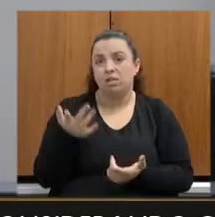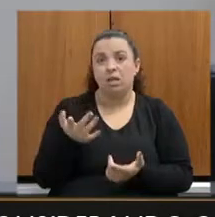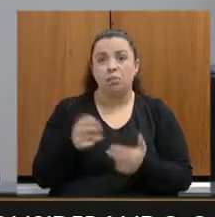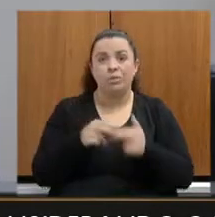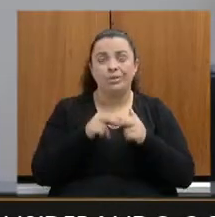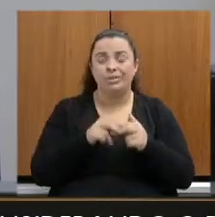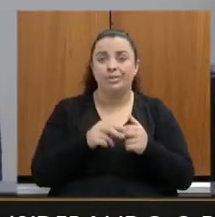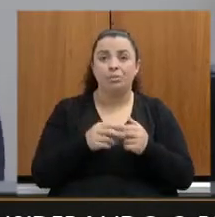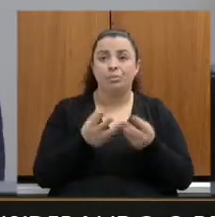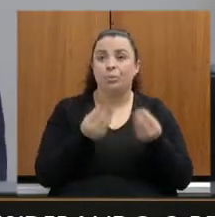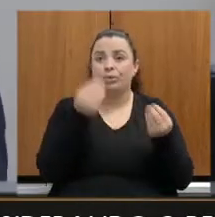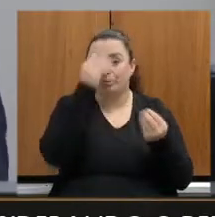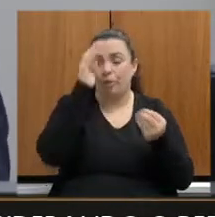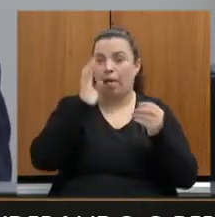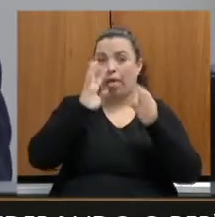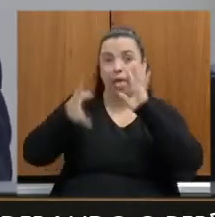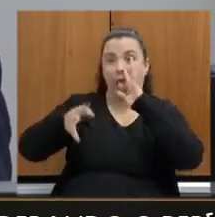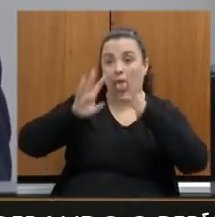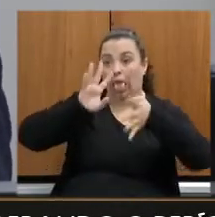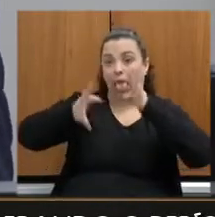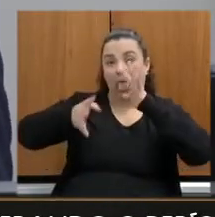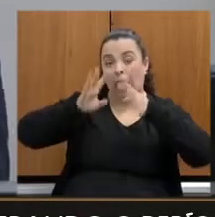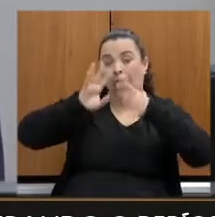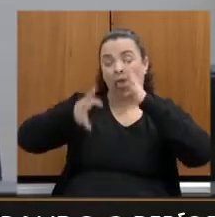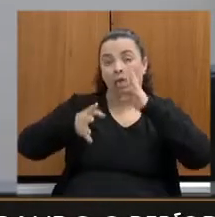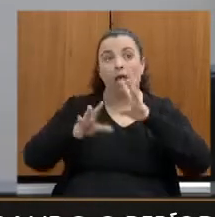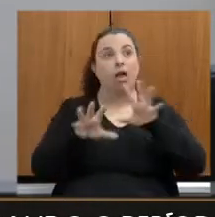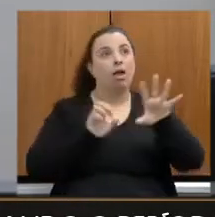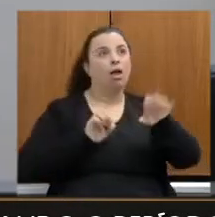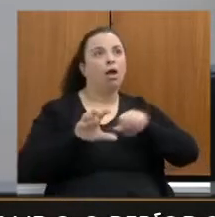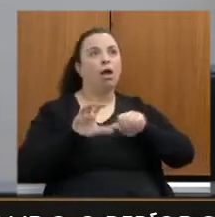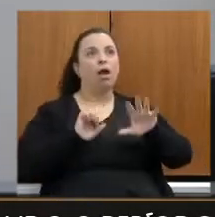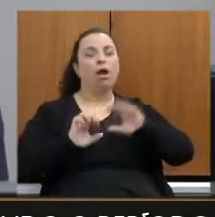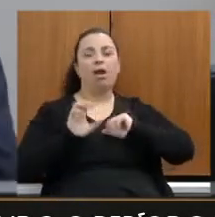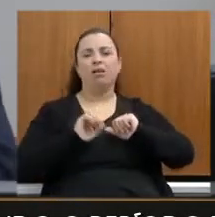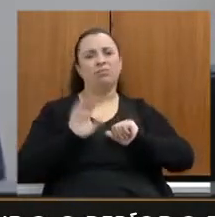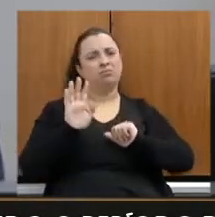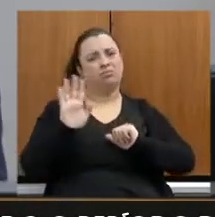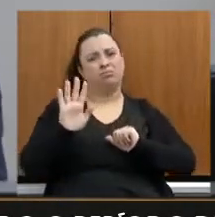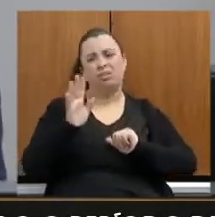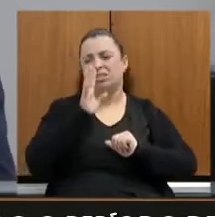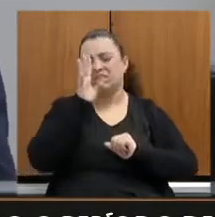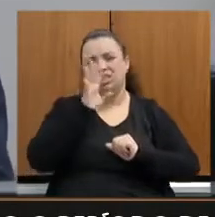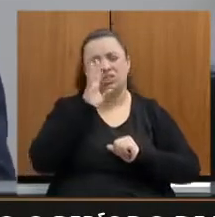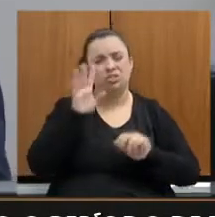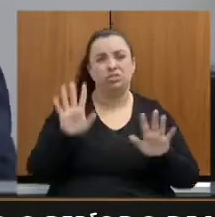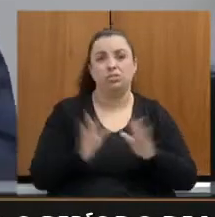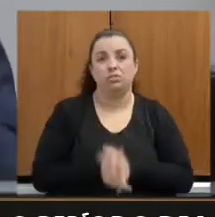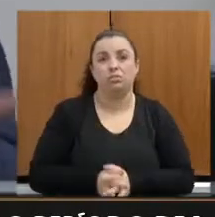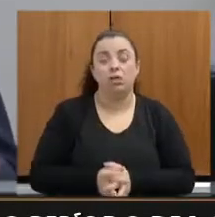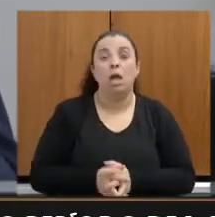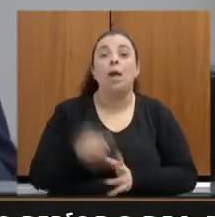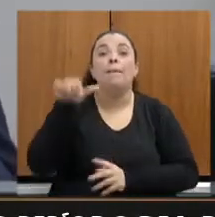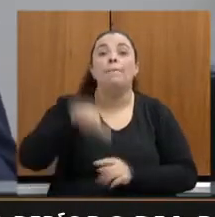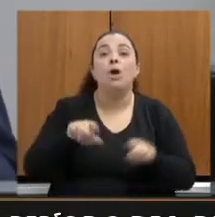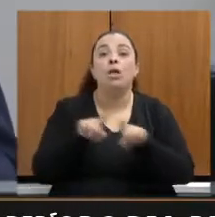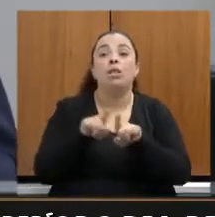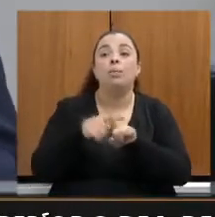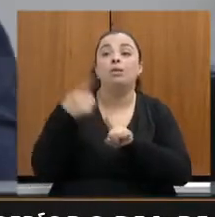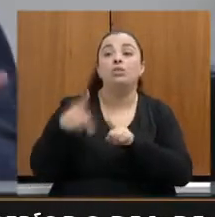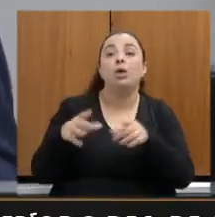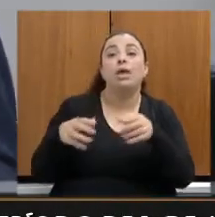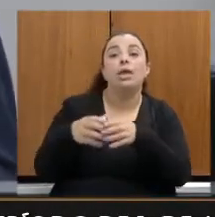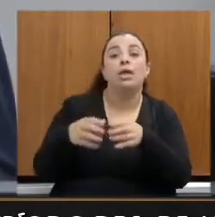tantas acusações da forma como foram pesadas Como foram repassados E pior ainda são os funcionários estava ali trabalhando